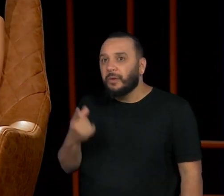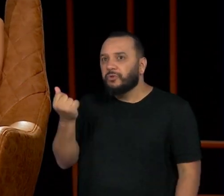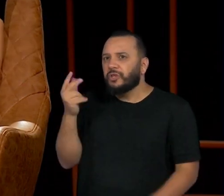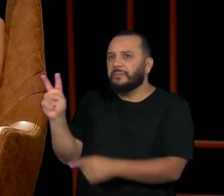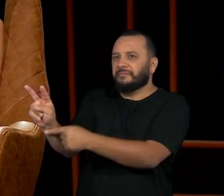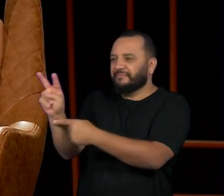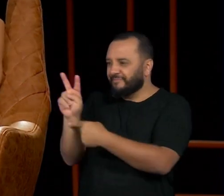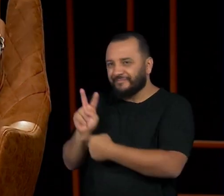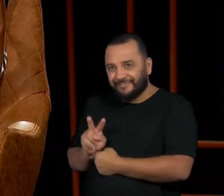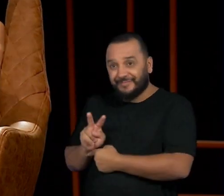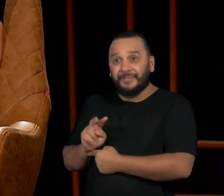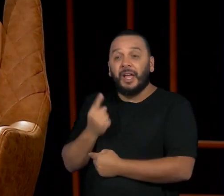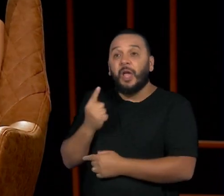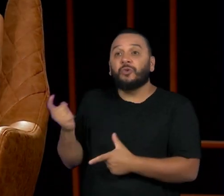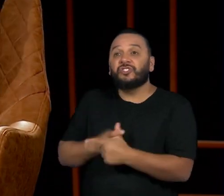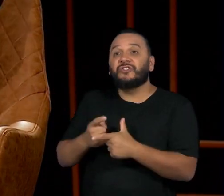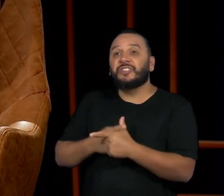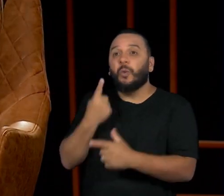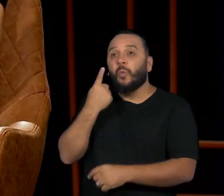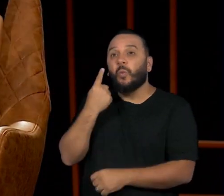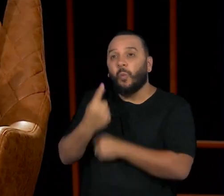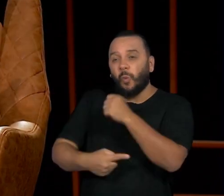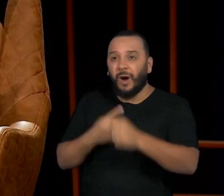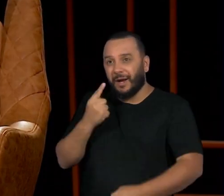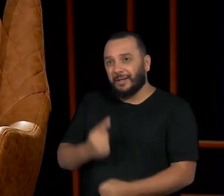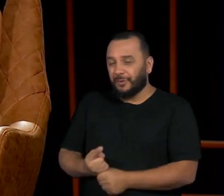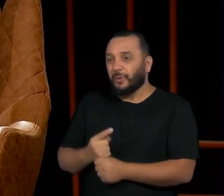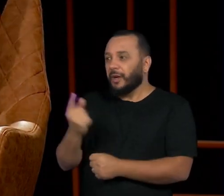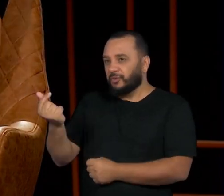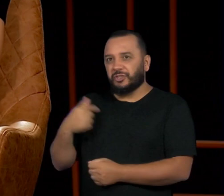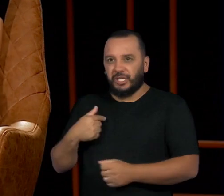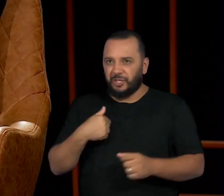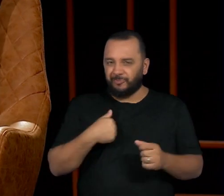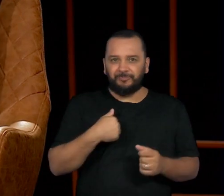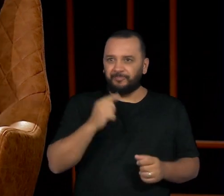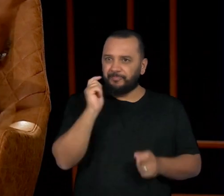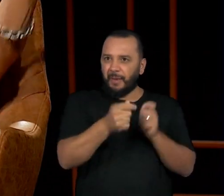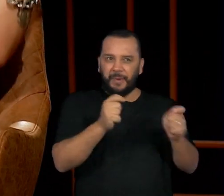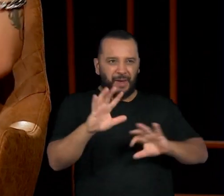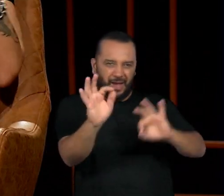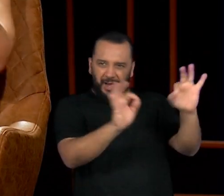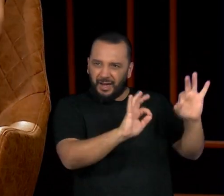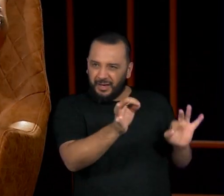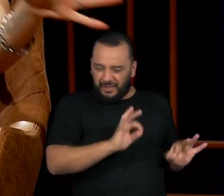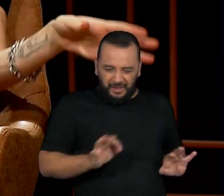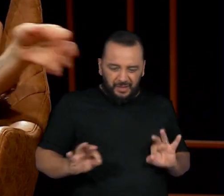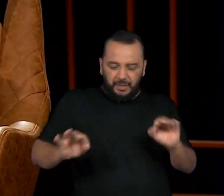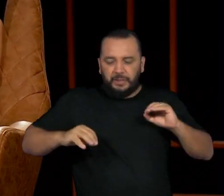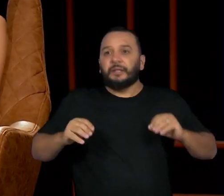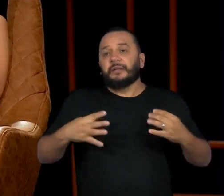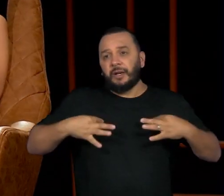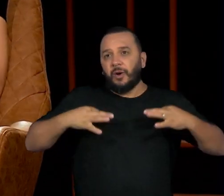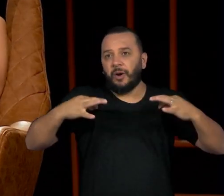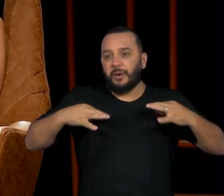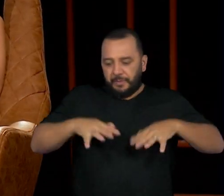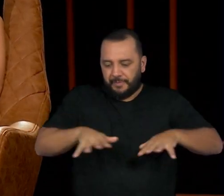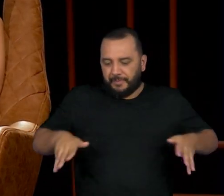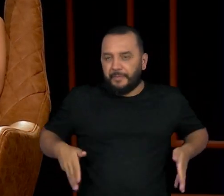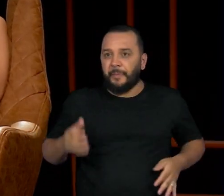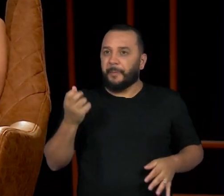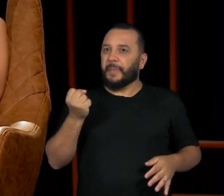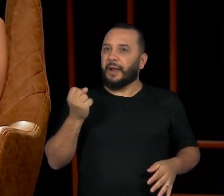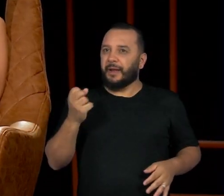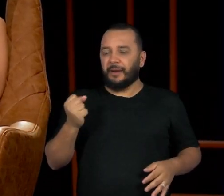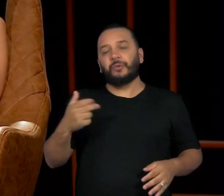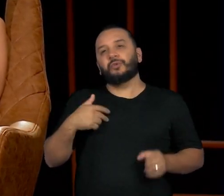morta, fiz uma dívida de 1 ano, botei um PA naquele teatro, fiz um vestido branco salpicado de estrelas, junto com o Rafa,